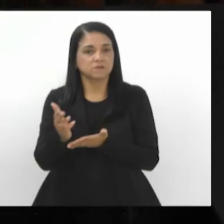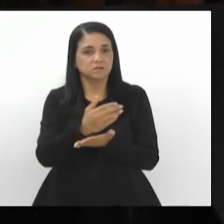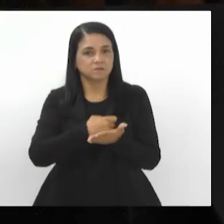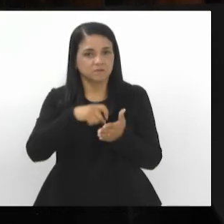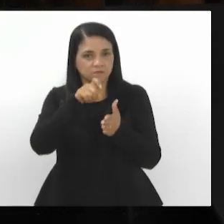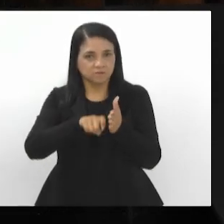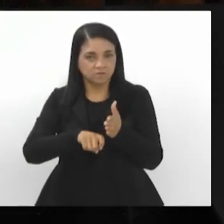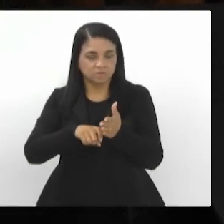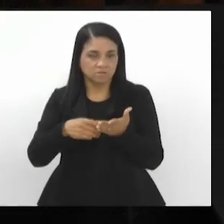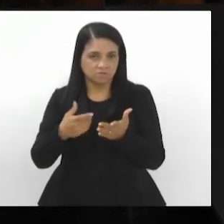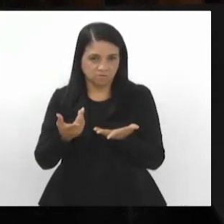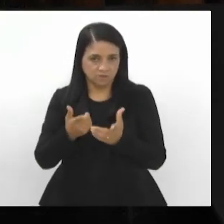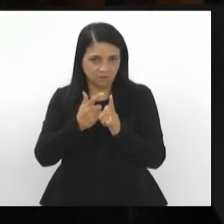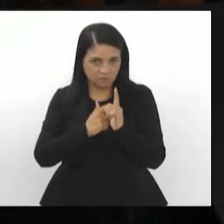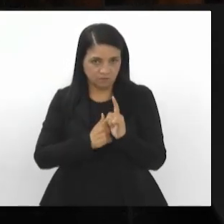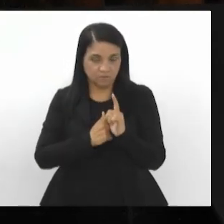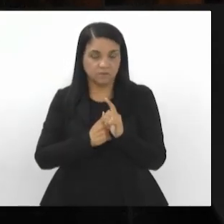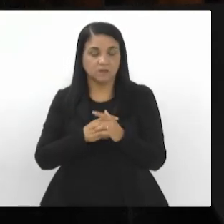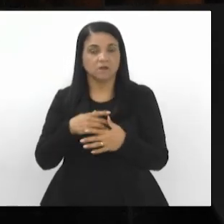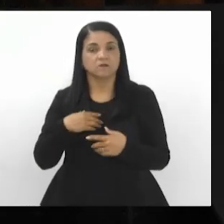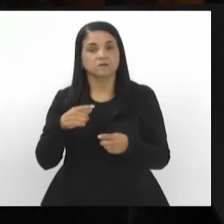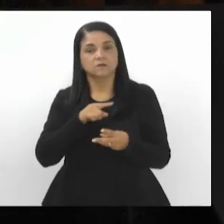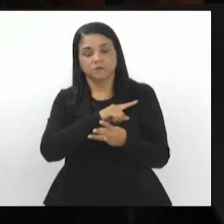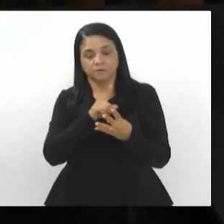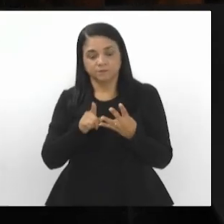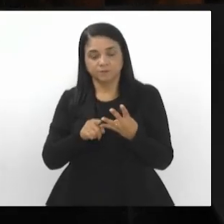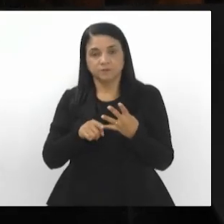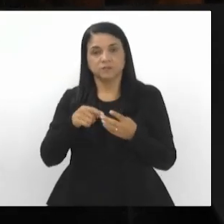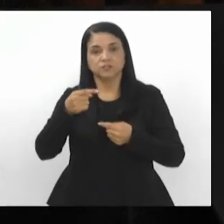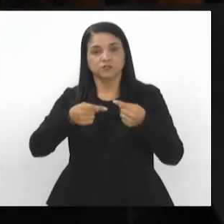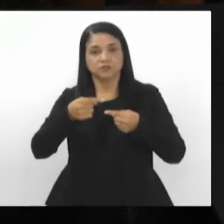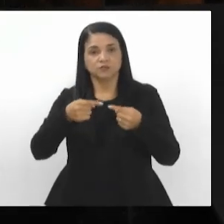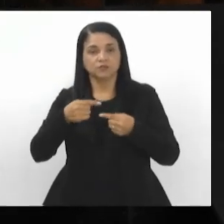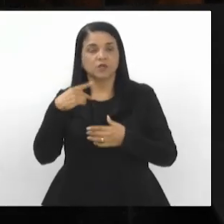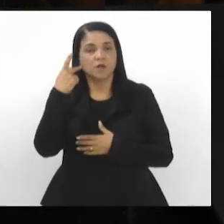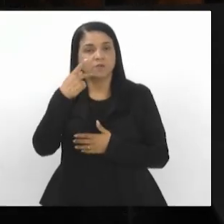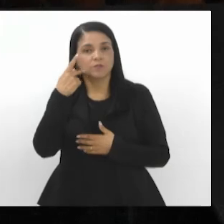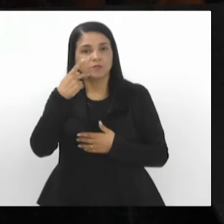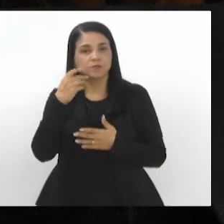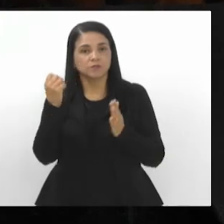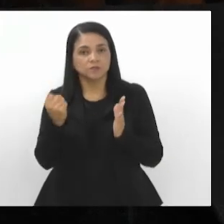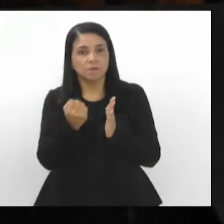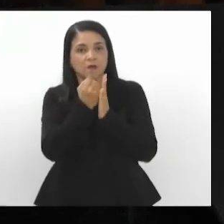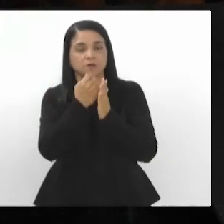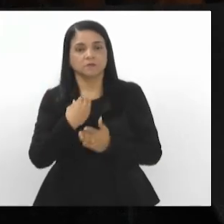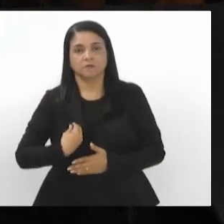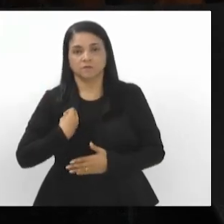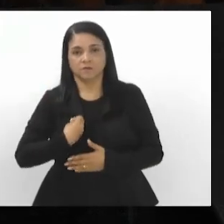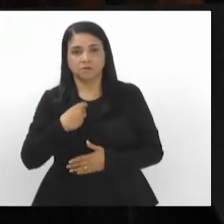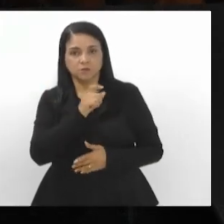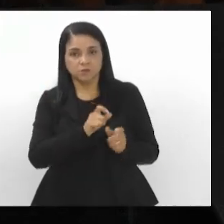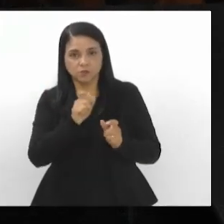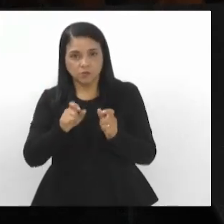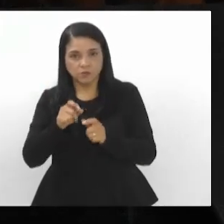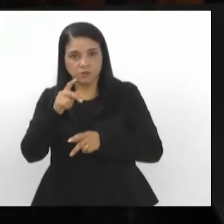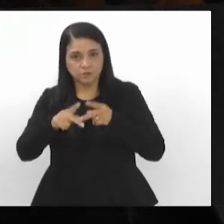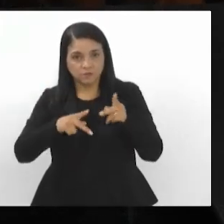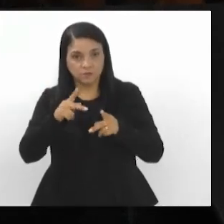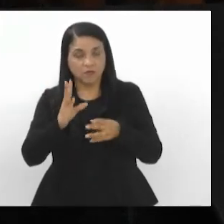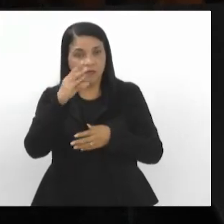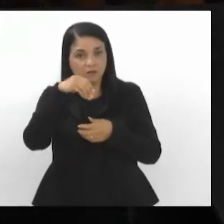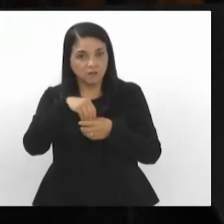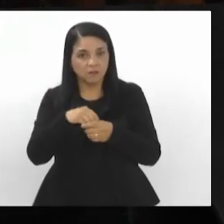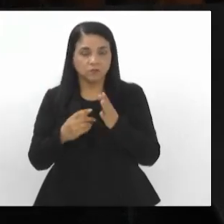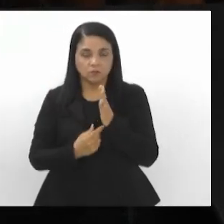recuperação fiscal. Então, também gostaria de discutir o impacto dessa política na vida das pessoas, que é também materializado dentro